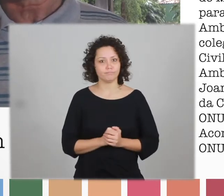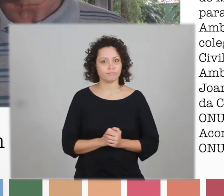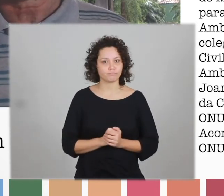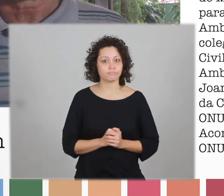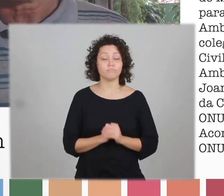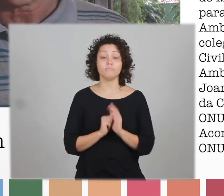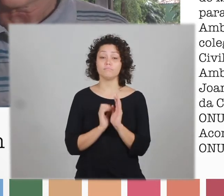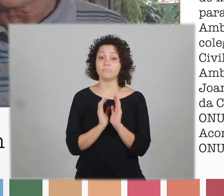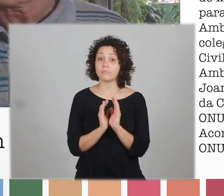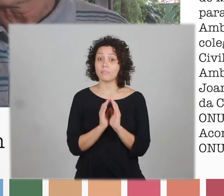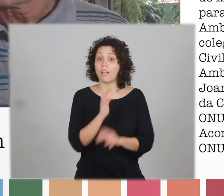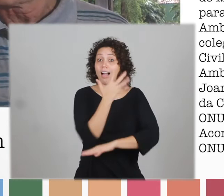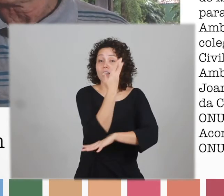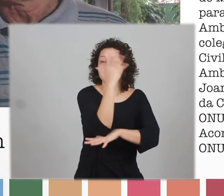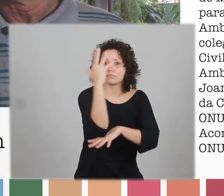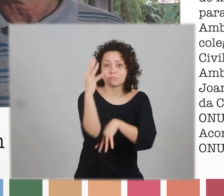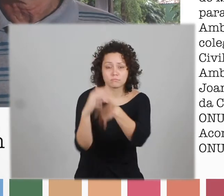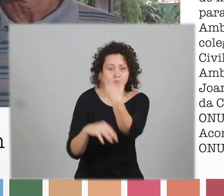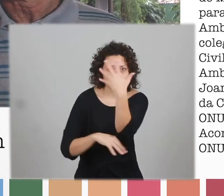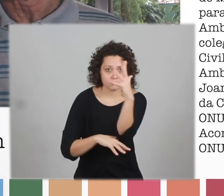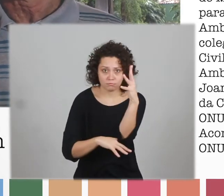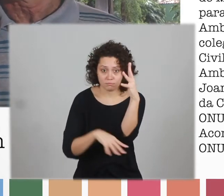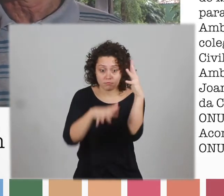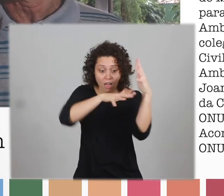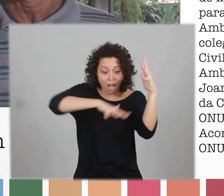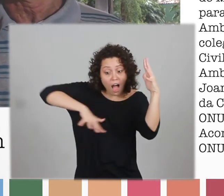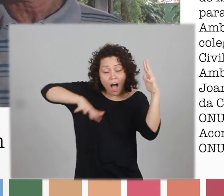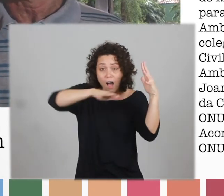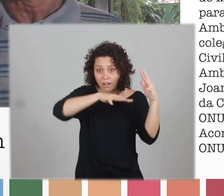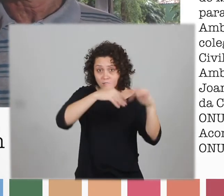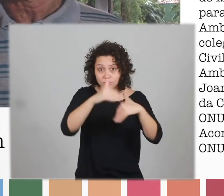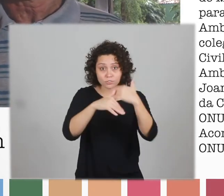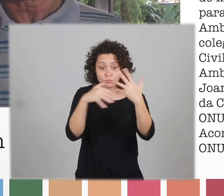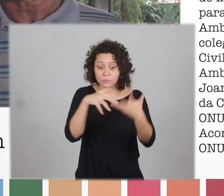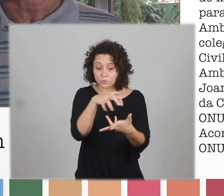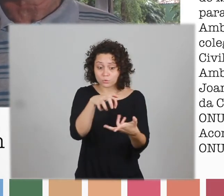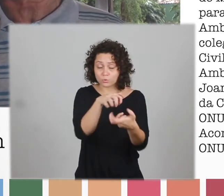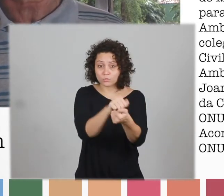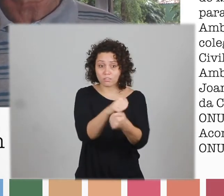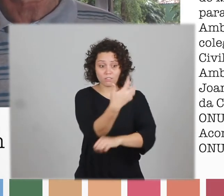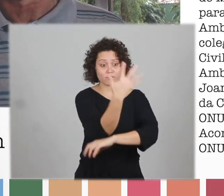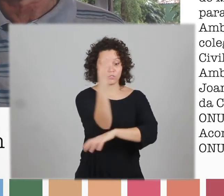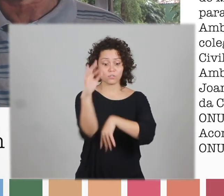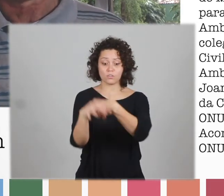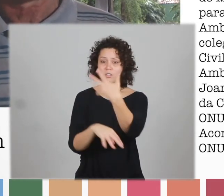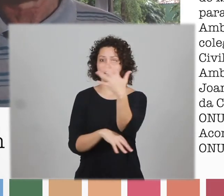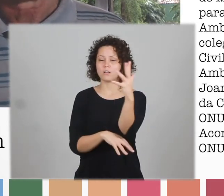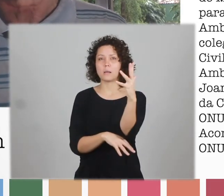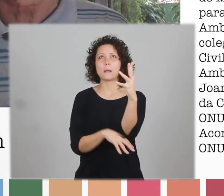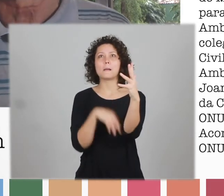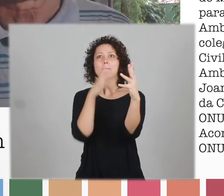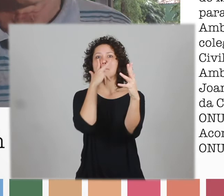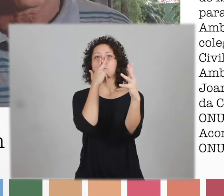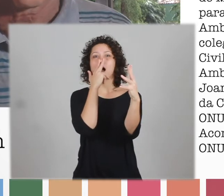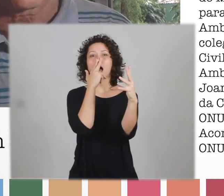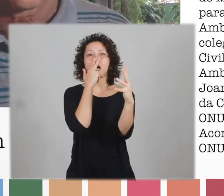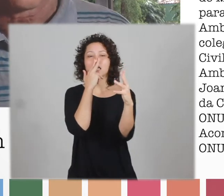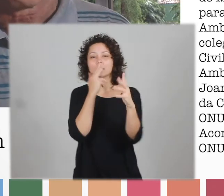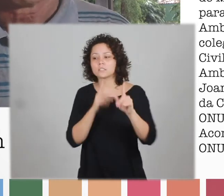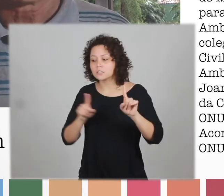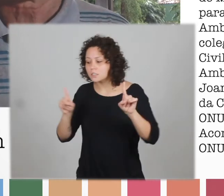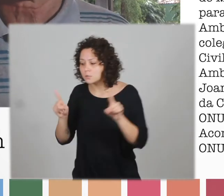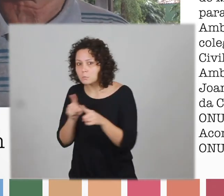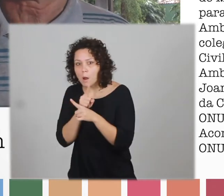a dimensão ambiental do desenvolvimento sustentável ainda é quase como uma música